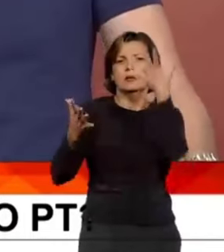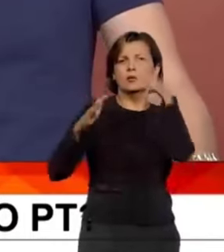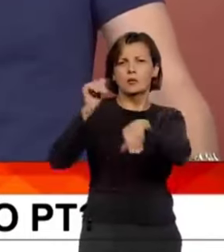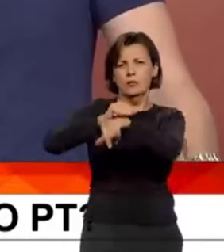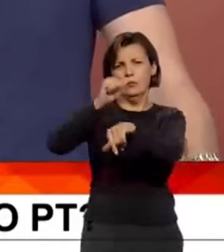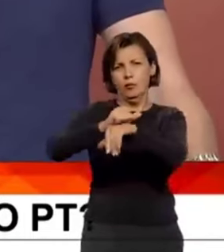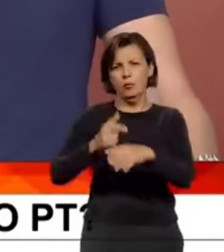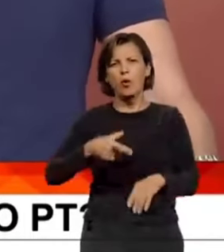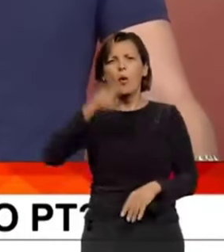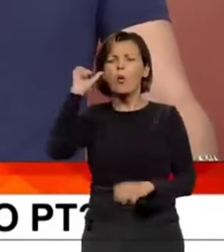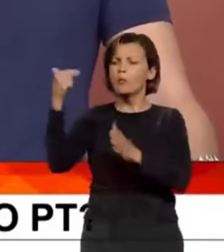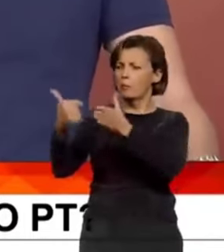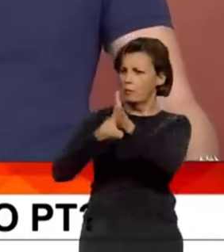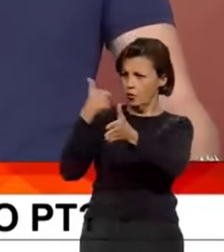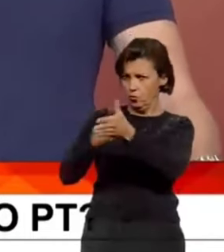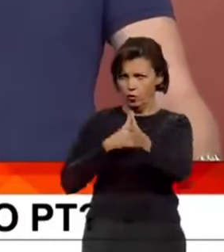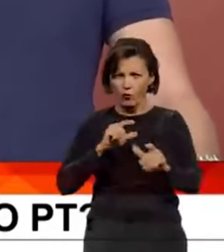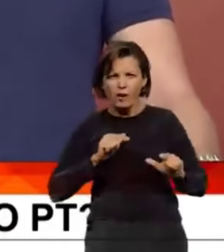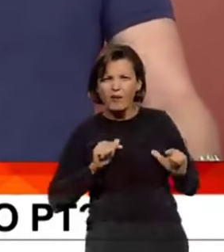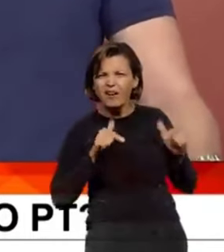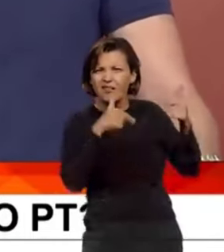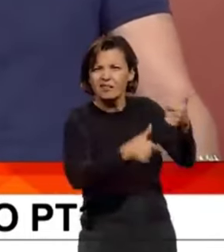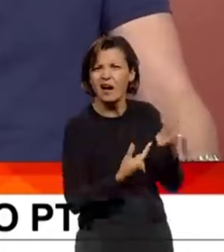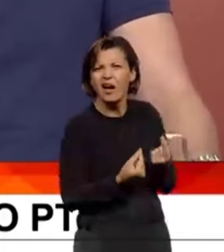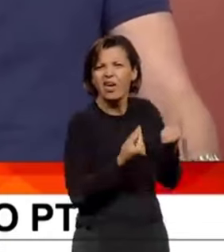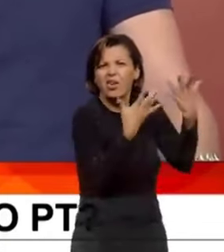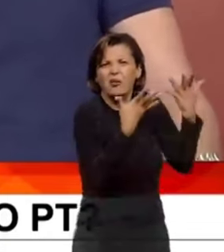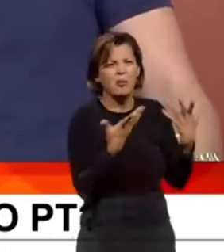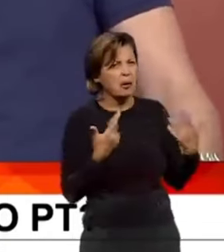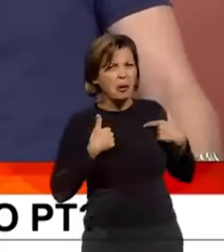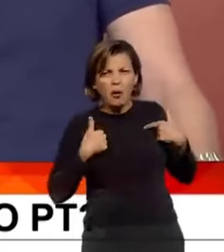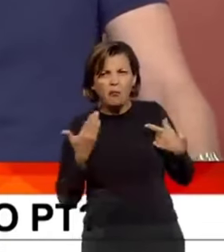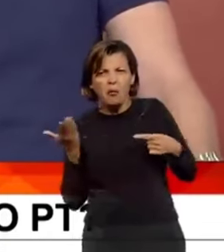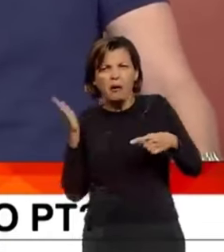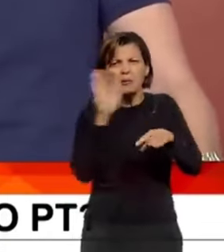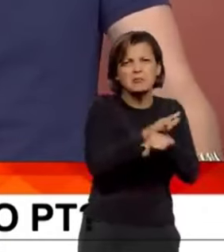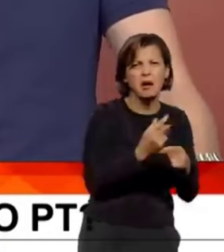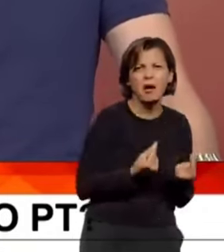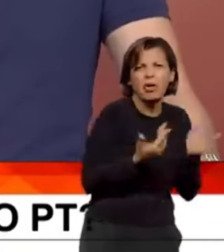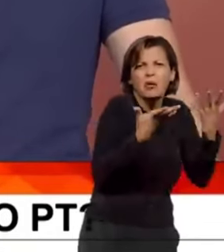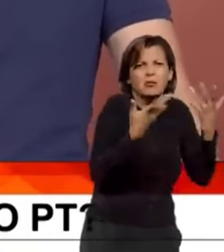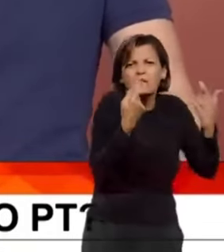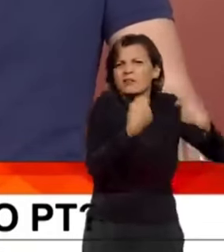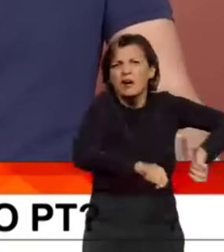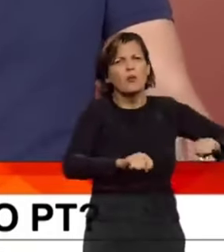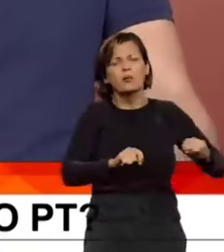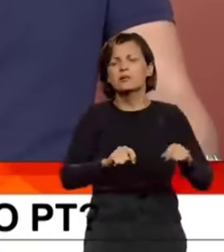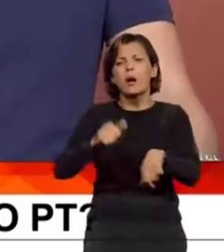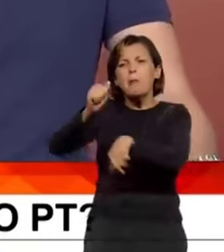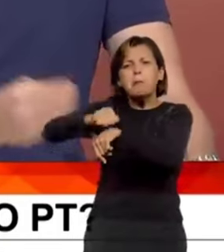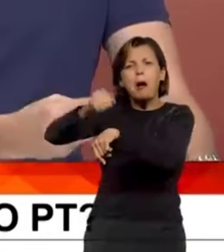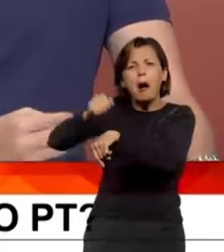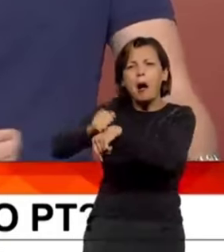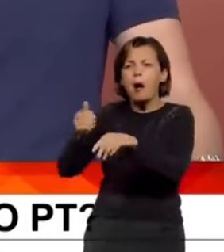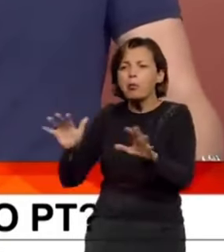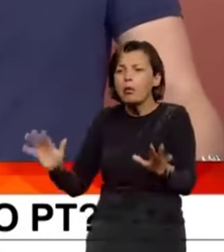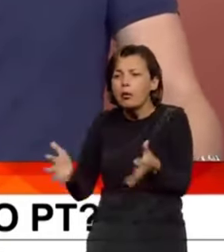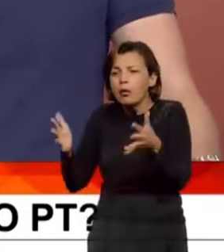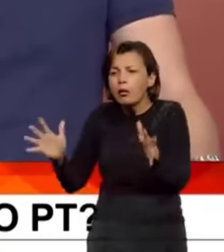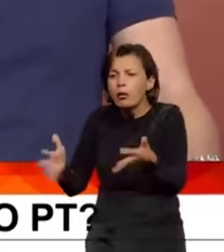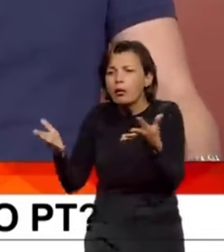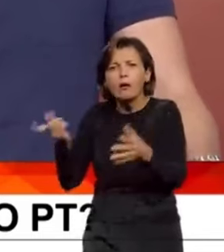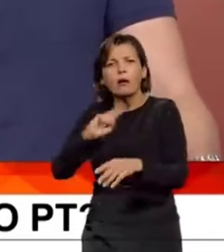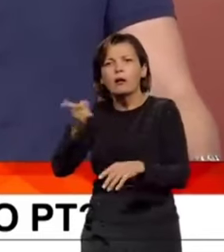perguntaram ontem você vai lutar pelas elites não precisa governar para rico não você governa para pobre mas não é para o pobre